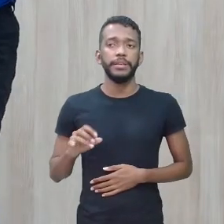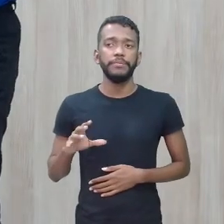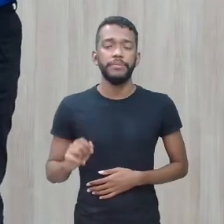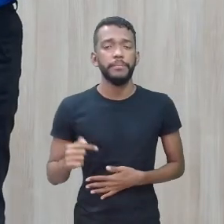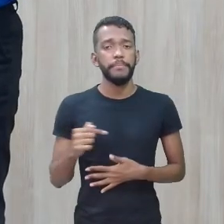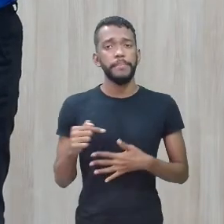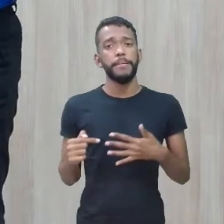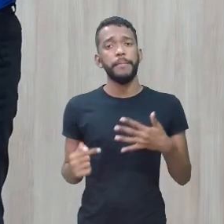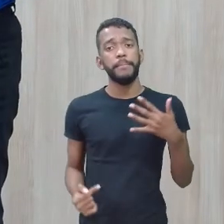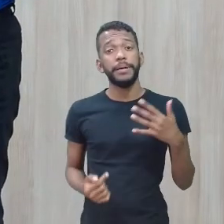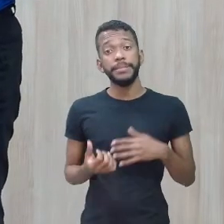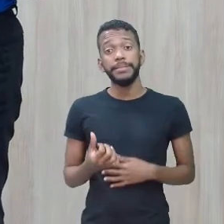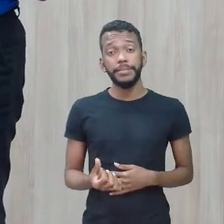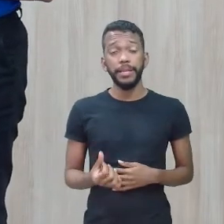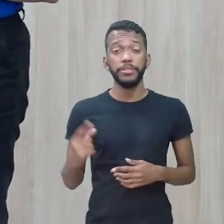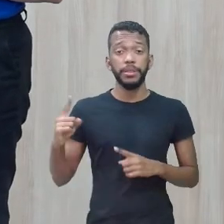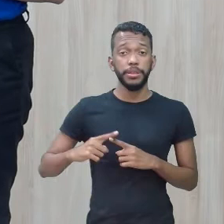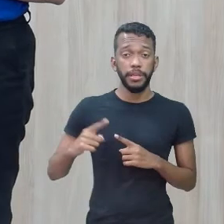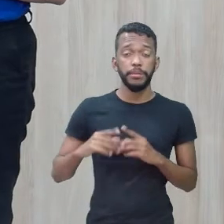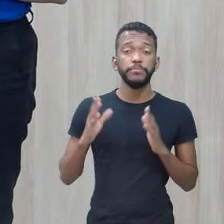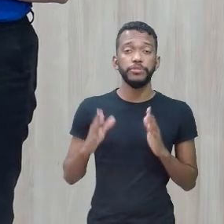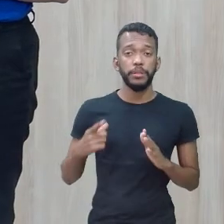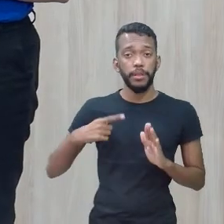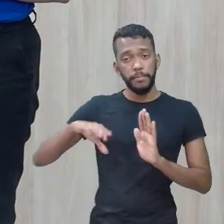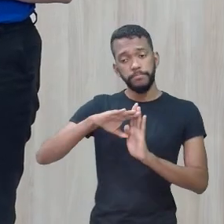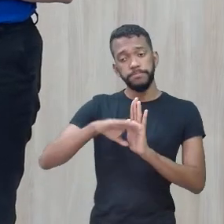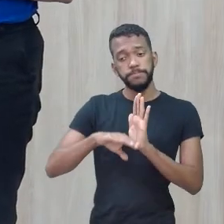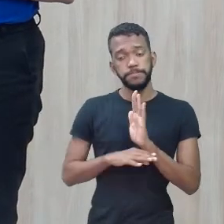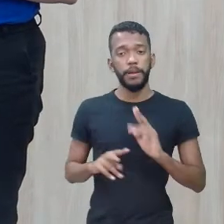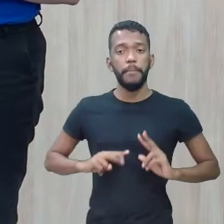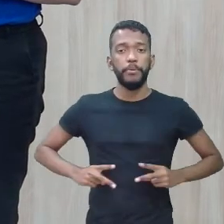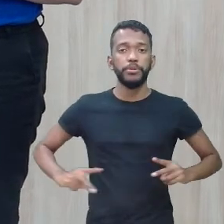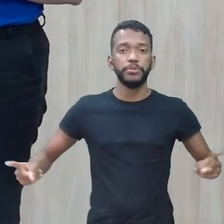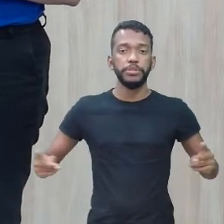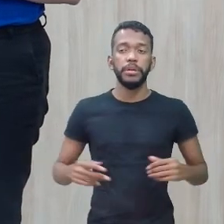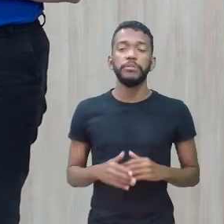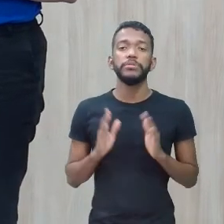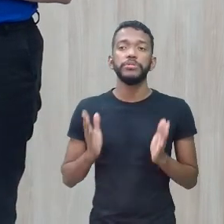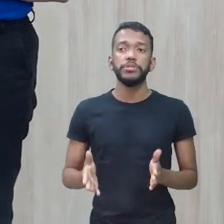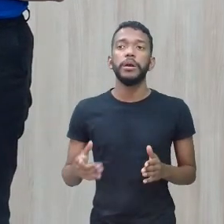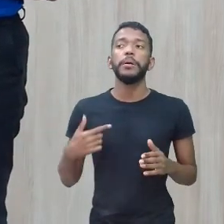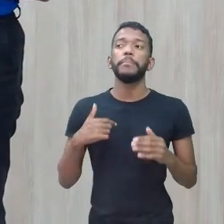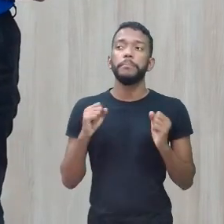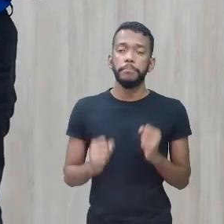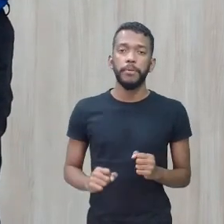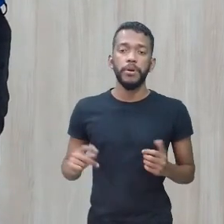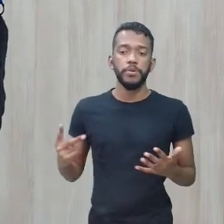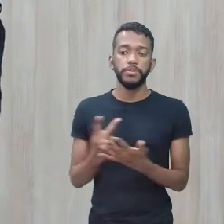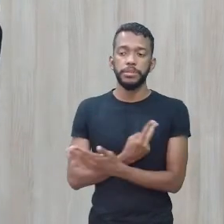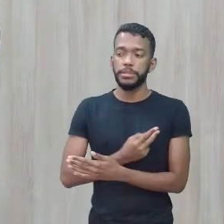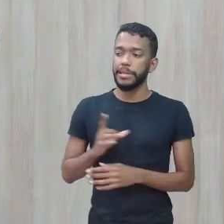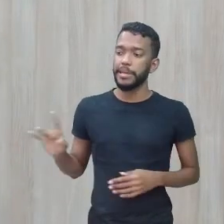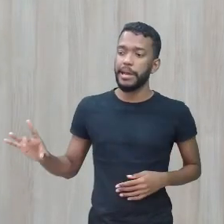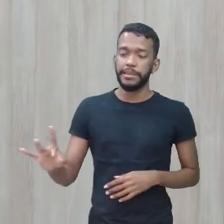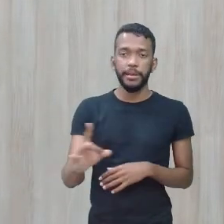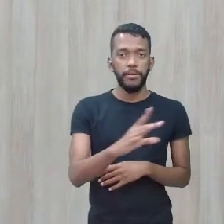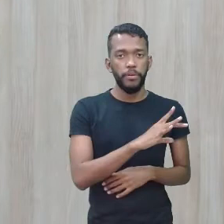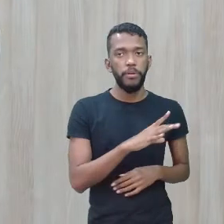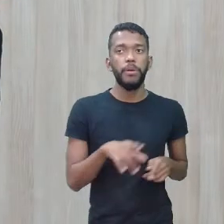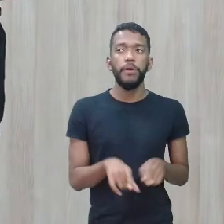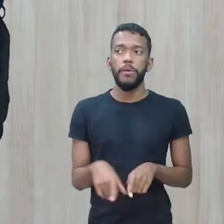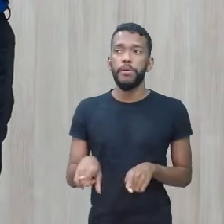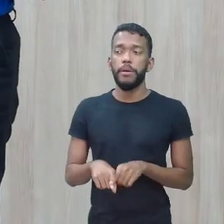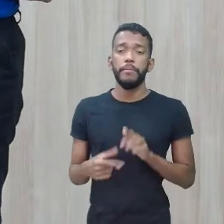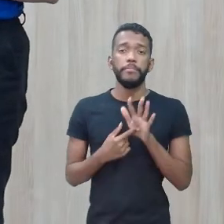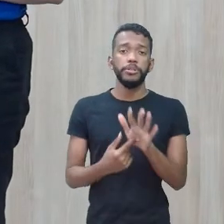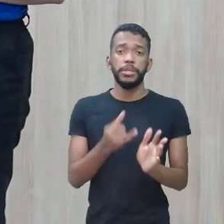são os tipos de reprodução assexuada que vamos ver cada uma como acontece e dar